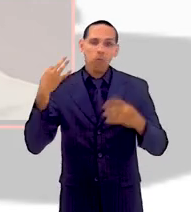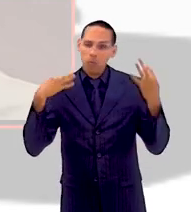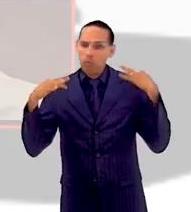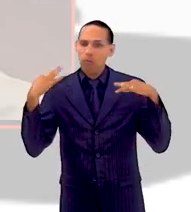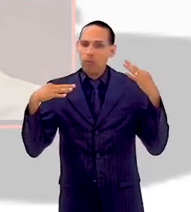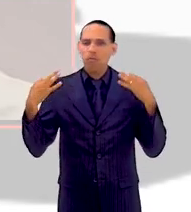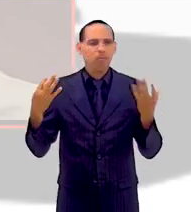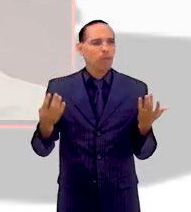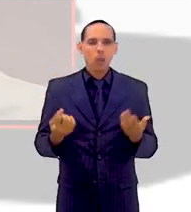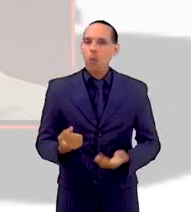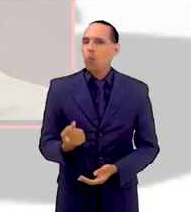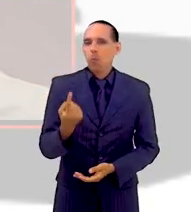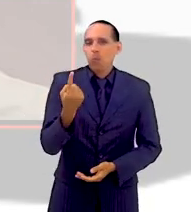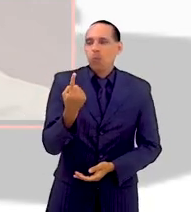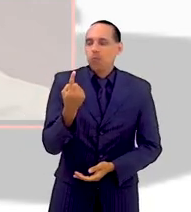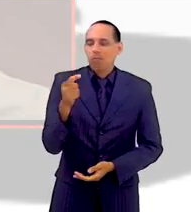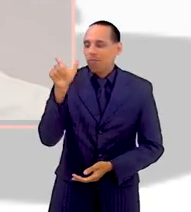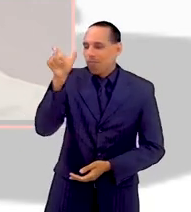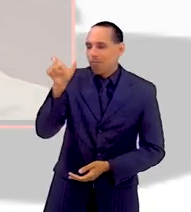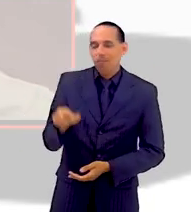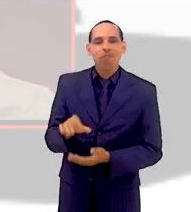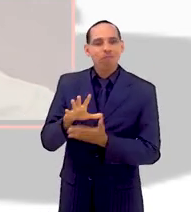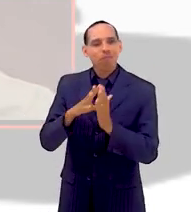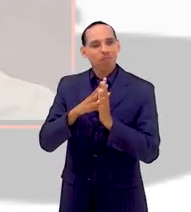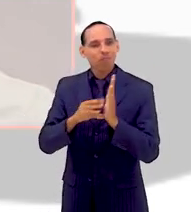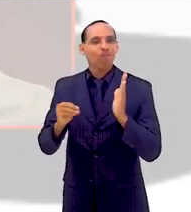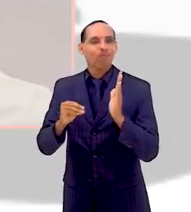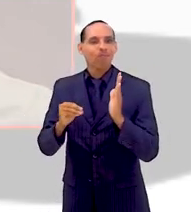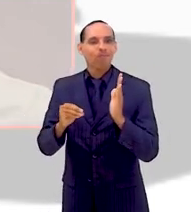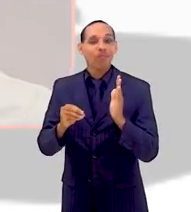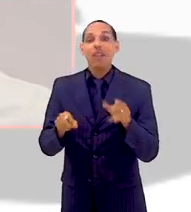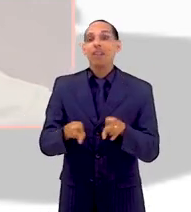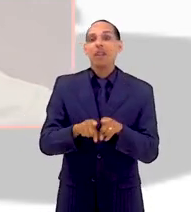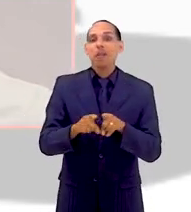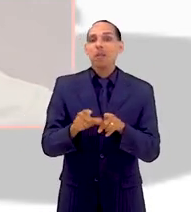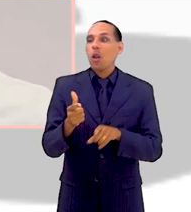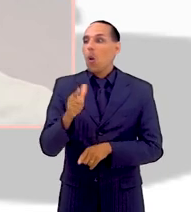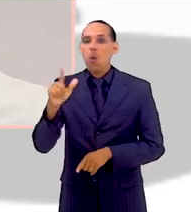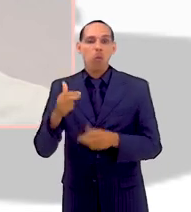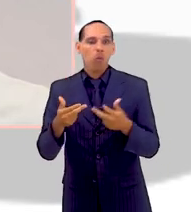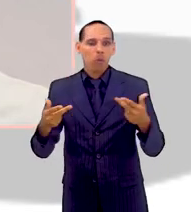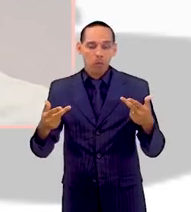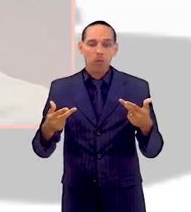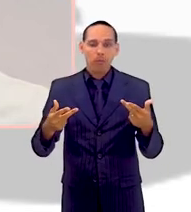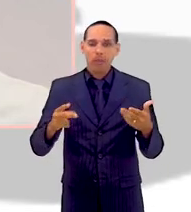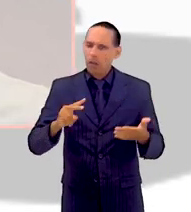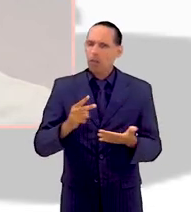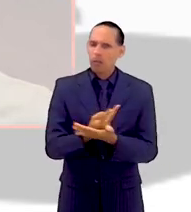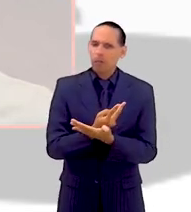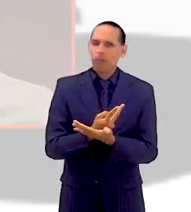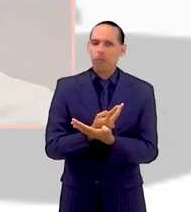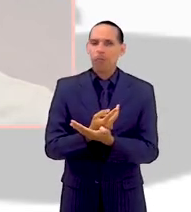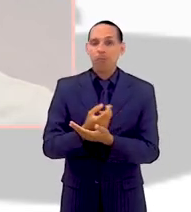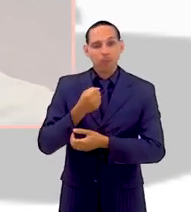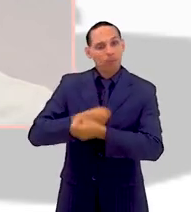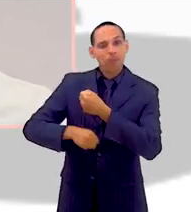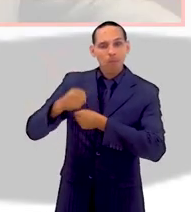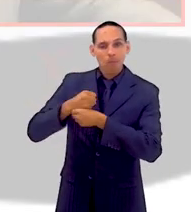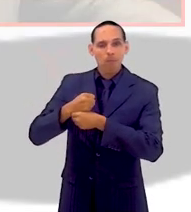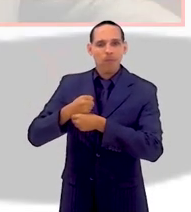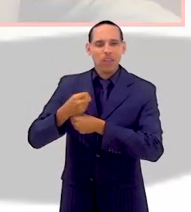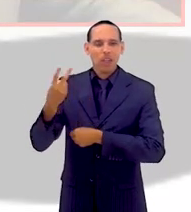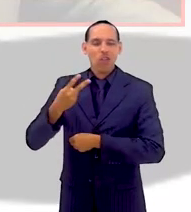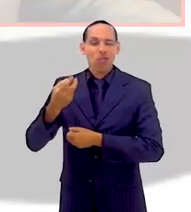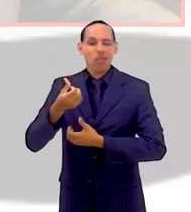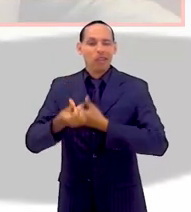turisticamente icônica, você tem também alguns eventos que se materializaram a partir do segundo semestre do ano passado de maneira